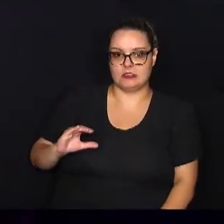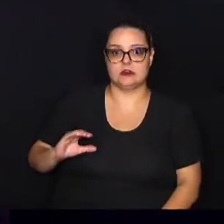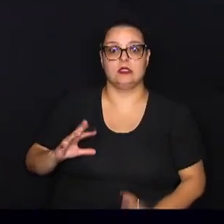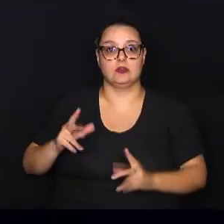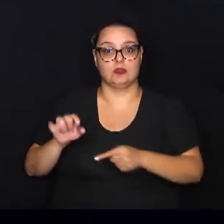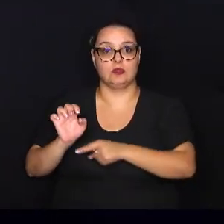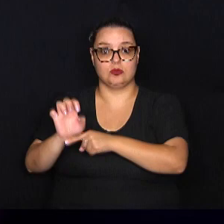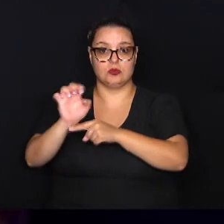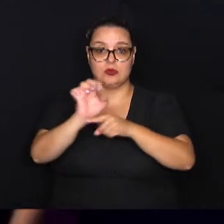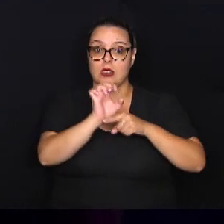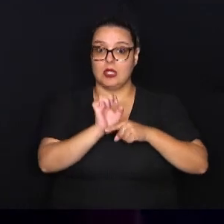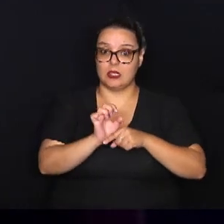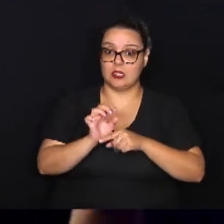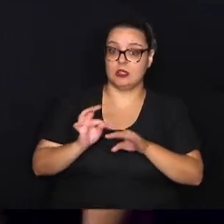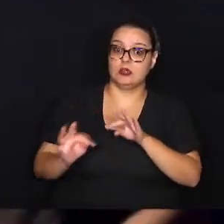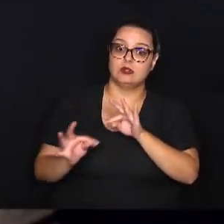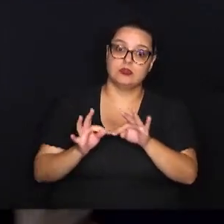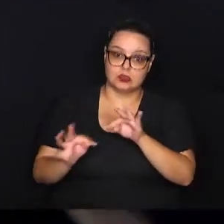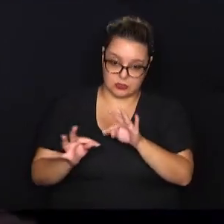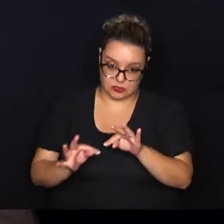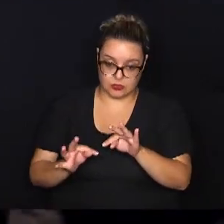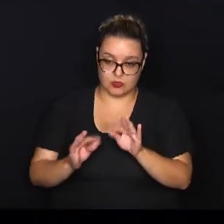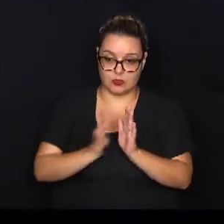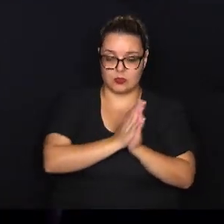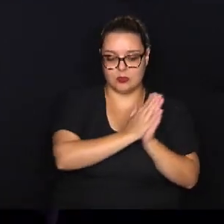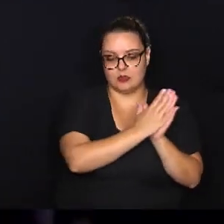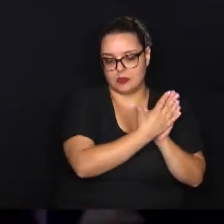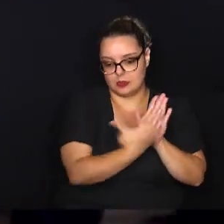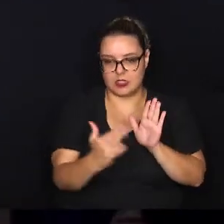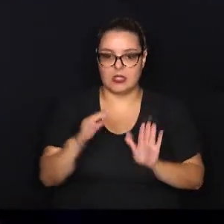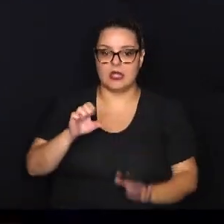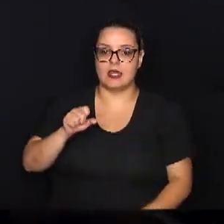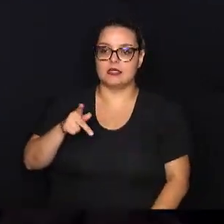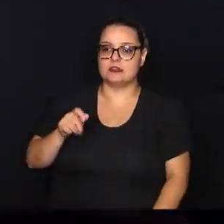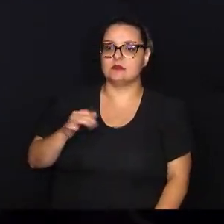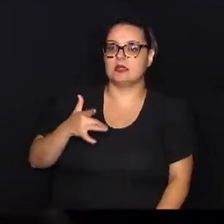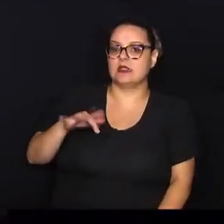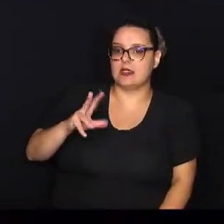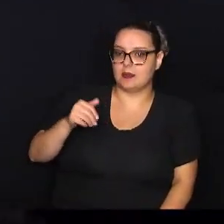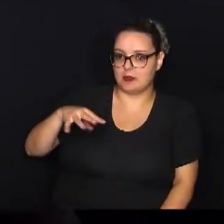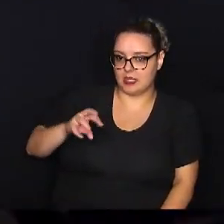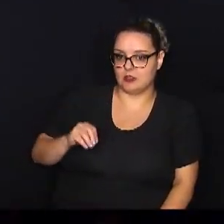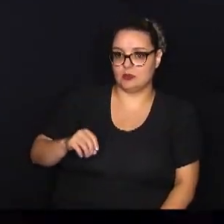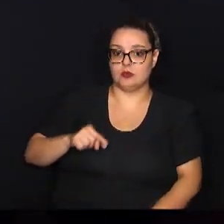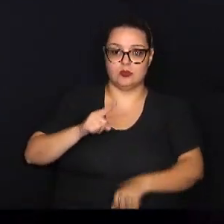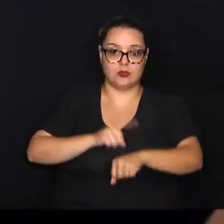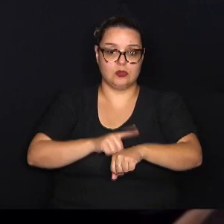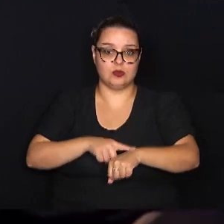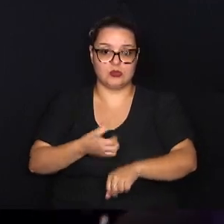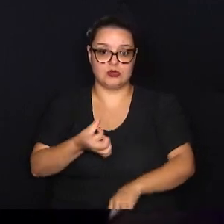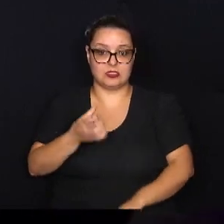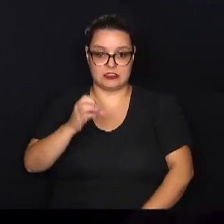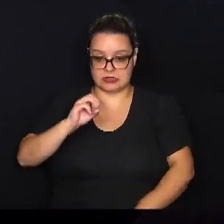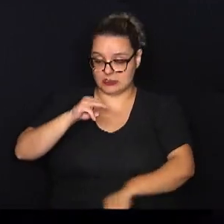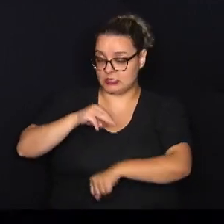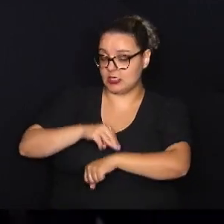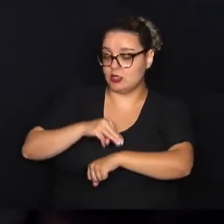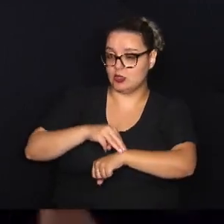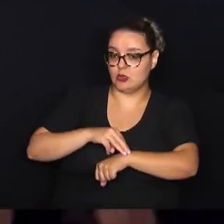buscando através da técnica do espelhamento no espetáculo Ato 1, com duração de 60 minutos,